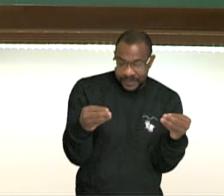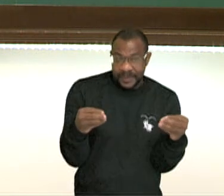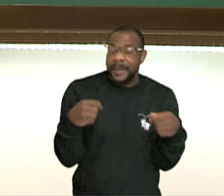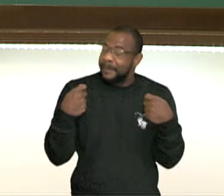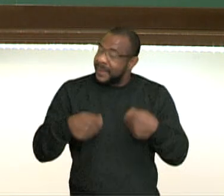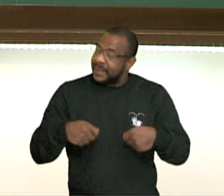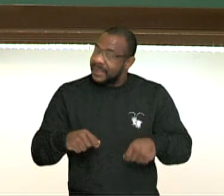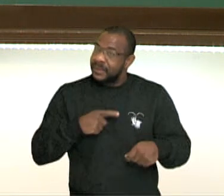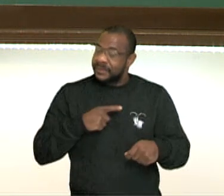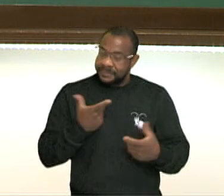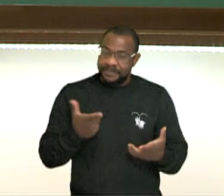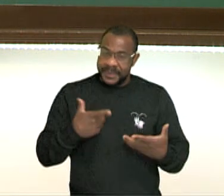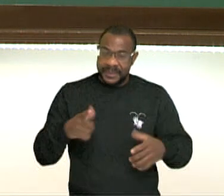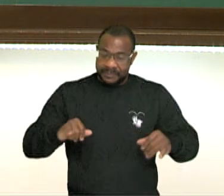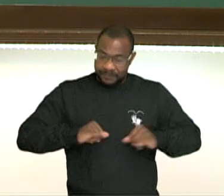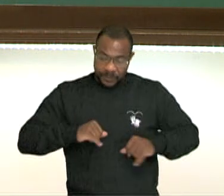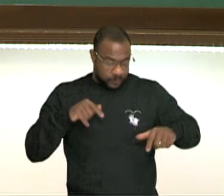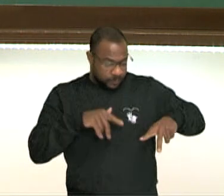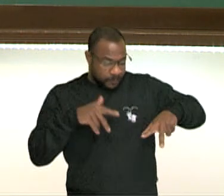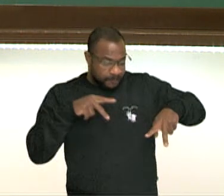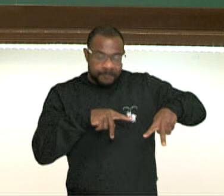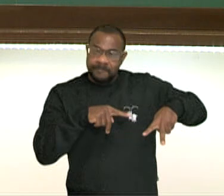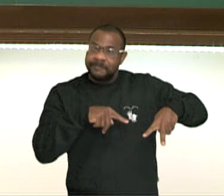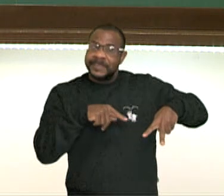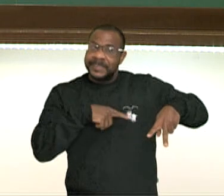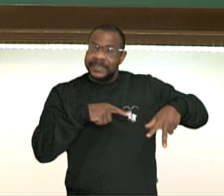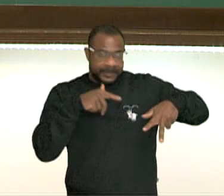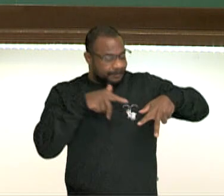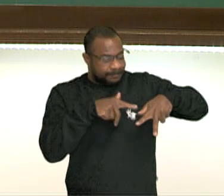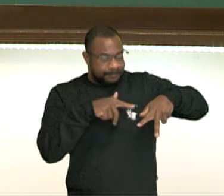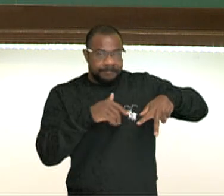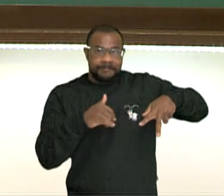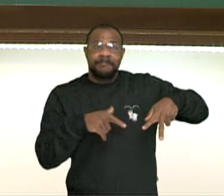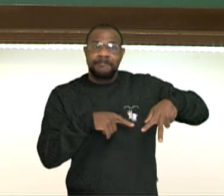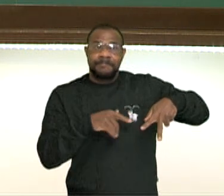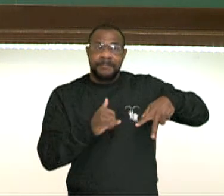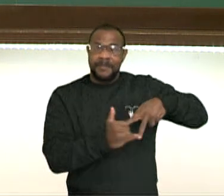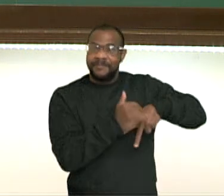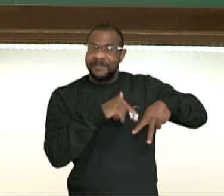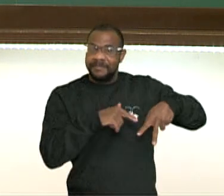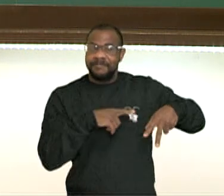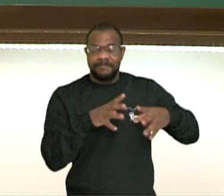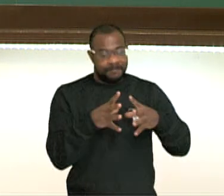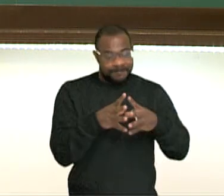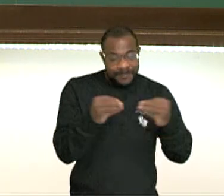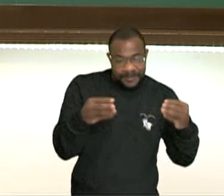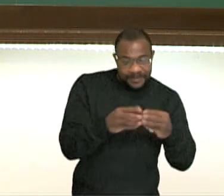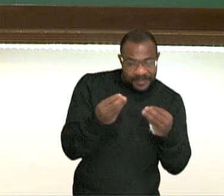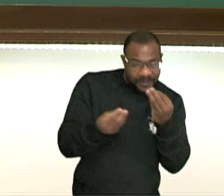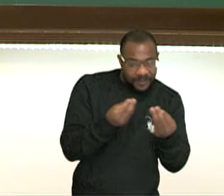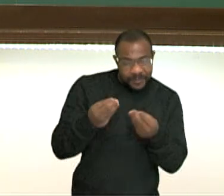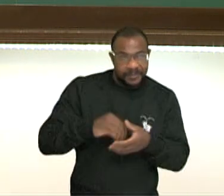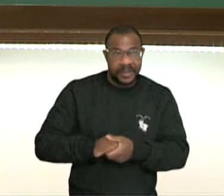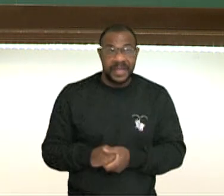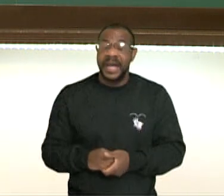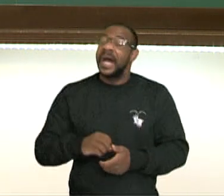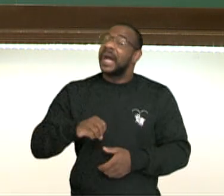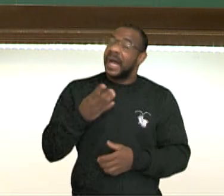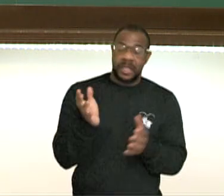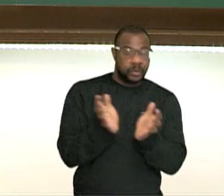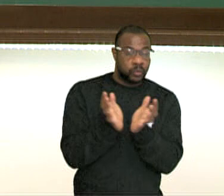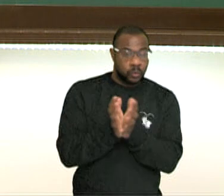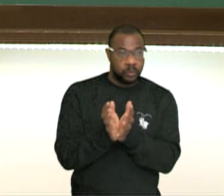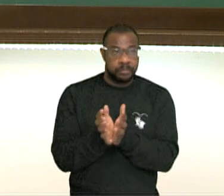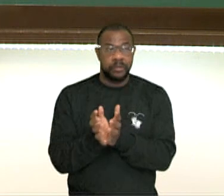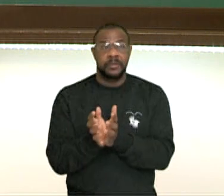precisa estar ameaçada. Se uma espécie está ameaçada, ela está em extinção. Caso uma espécie esteja